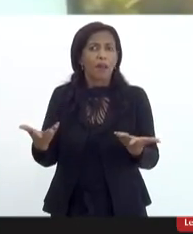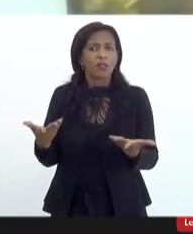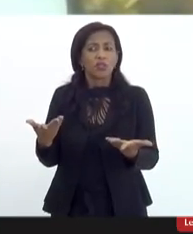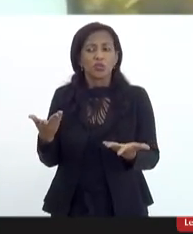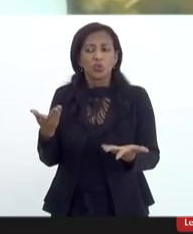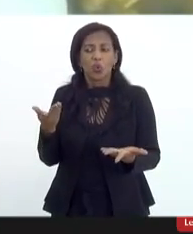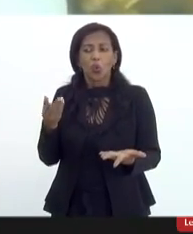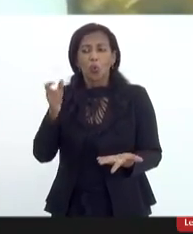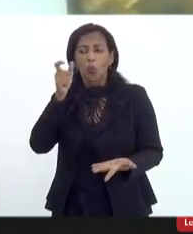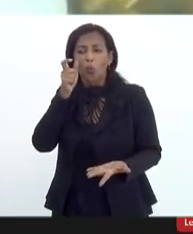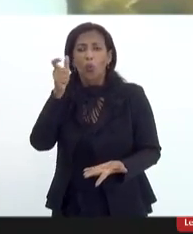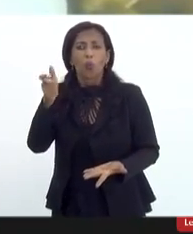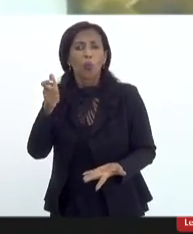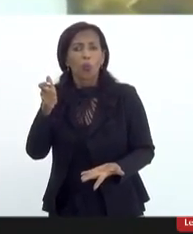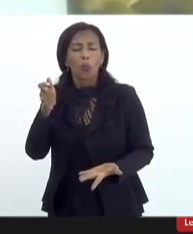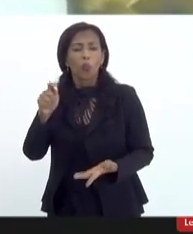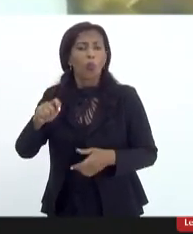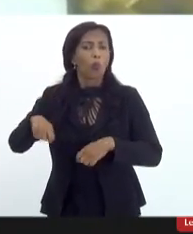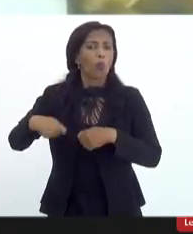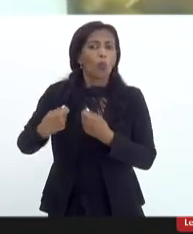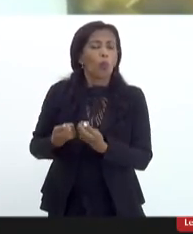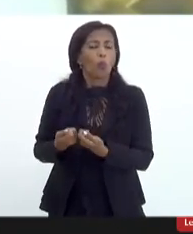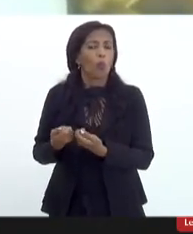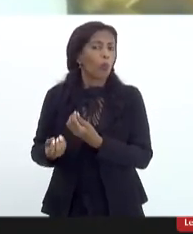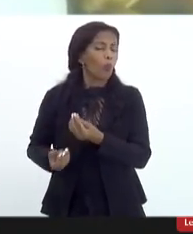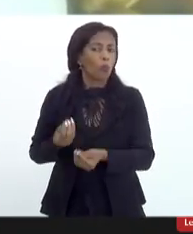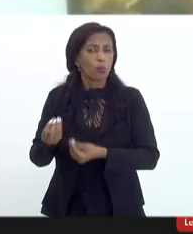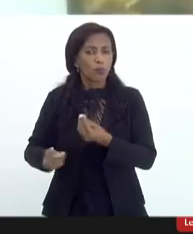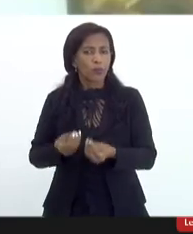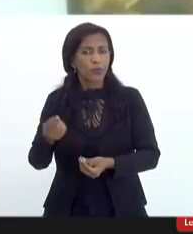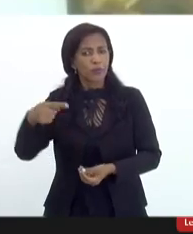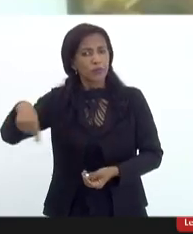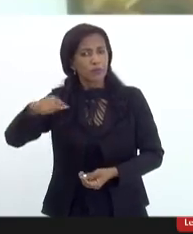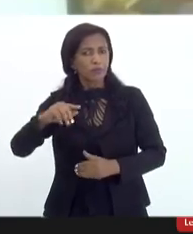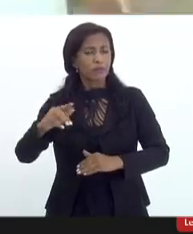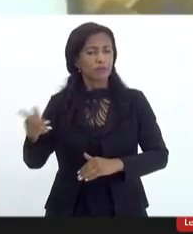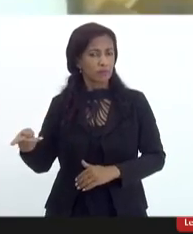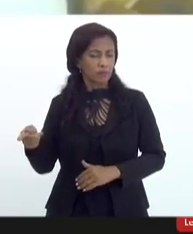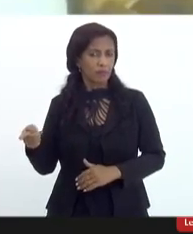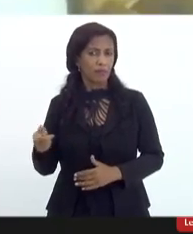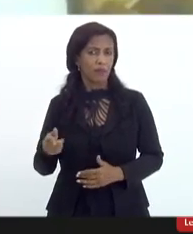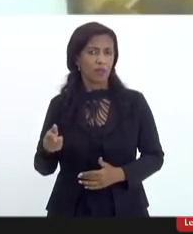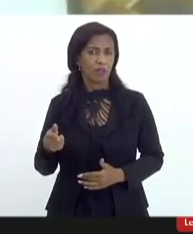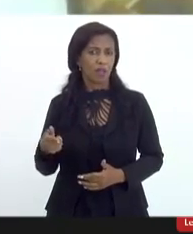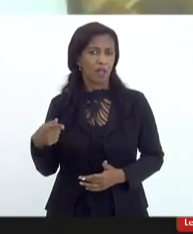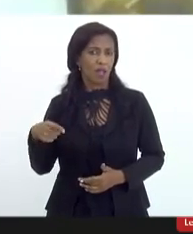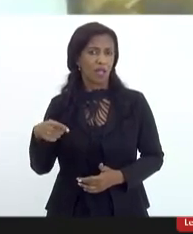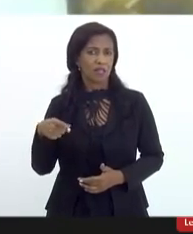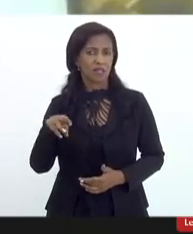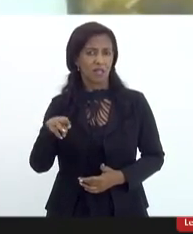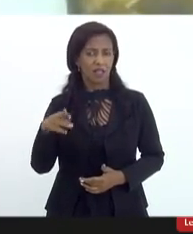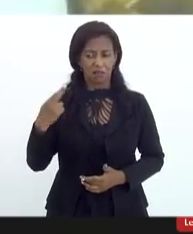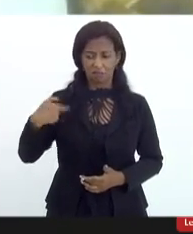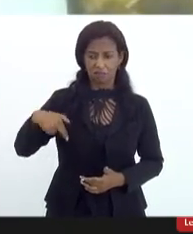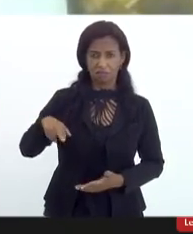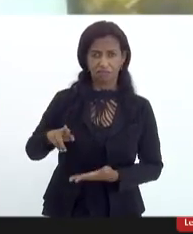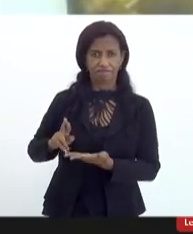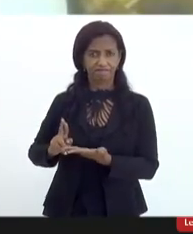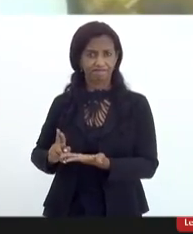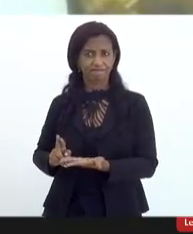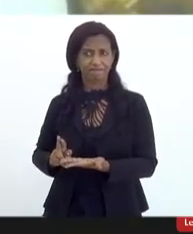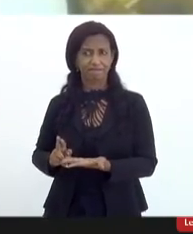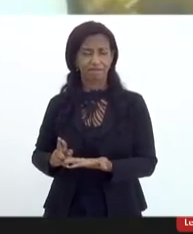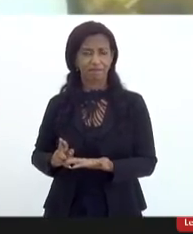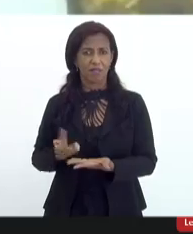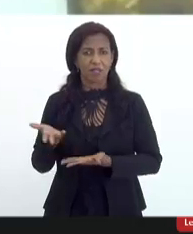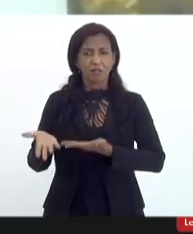intuito? Com qual intuito esta profissão, essa matriz religiosa